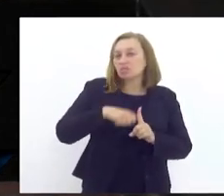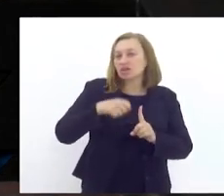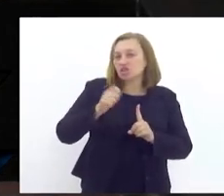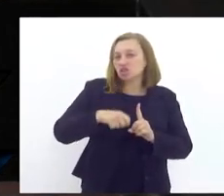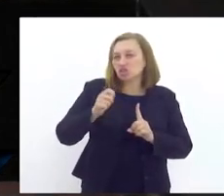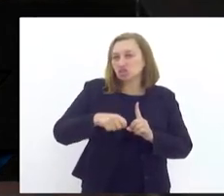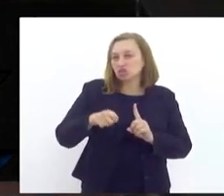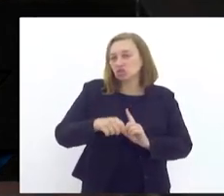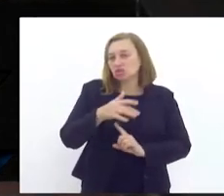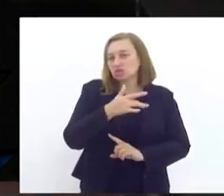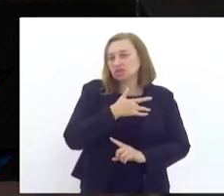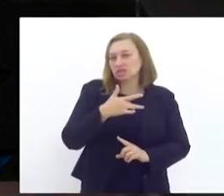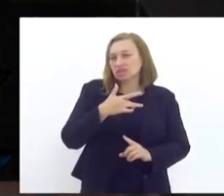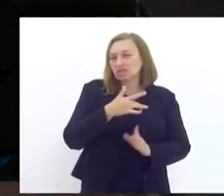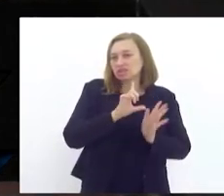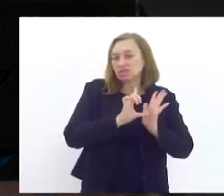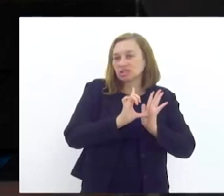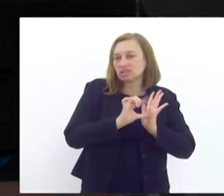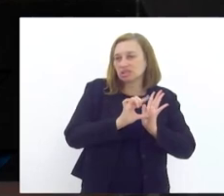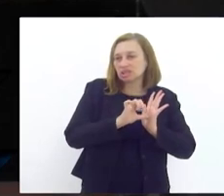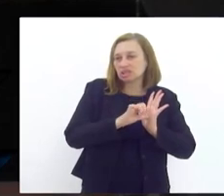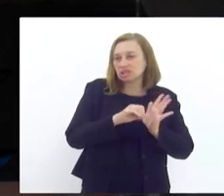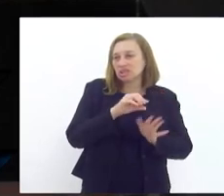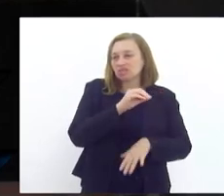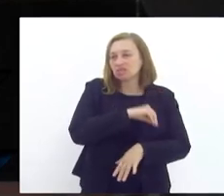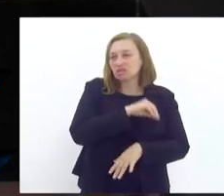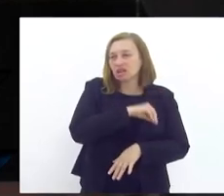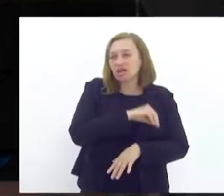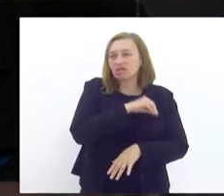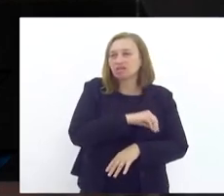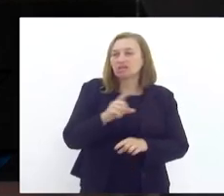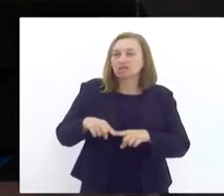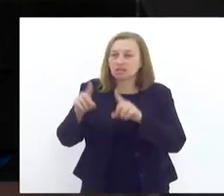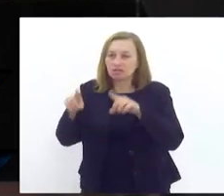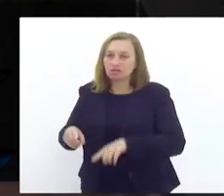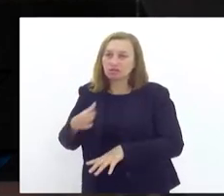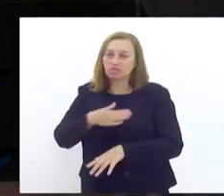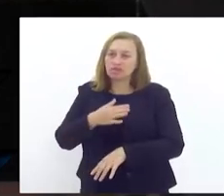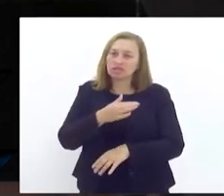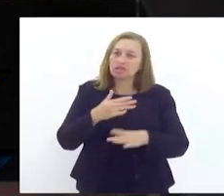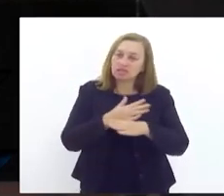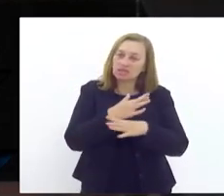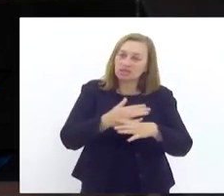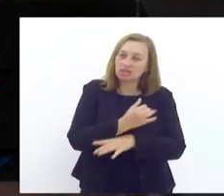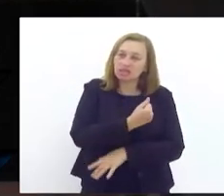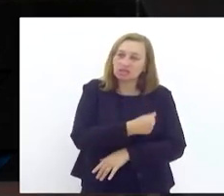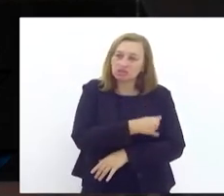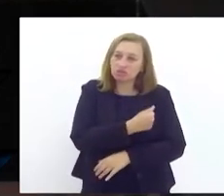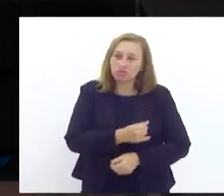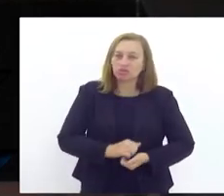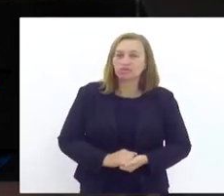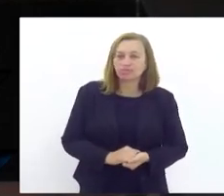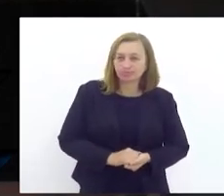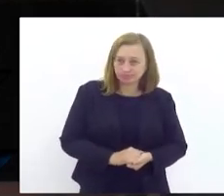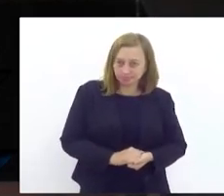de salários atrasados dos servidores da minha cidade de São João de Meriti e